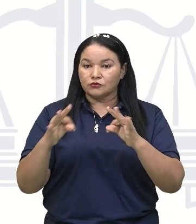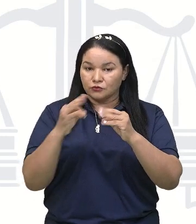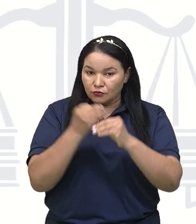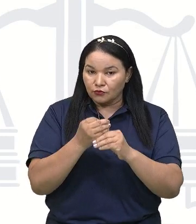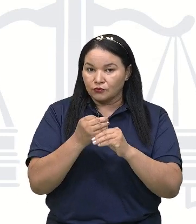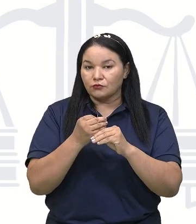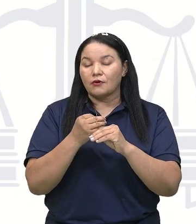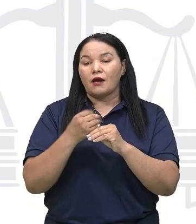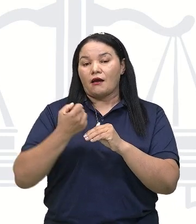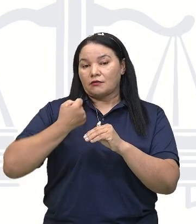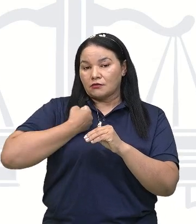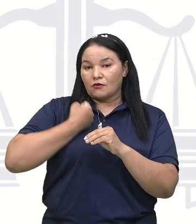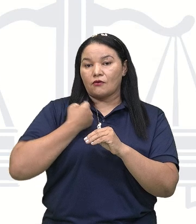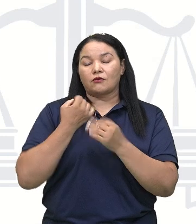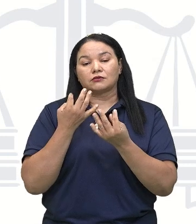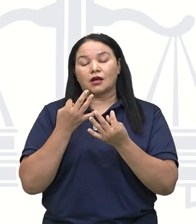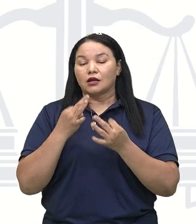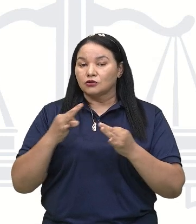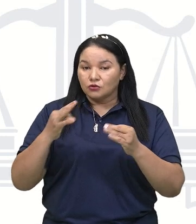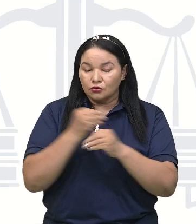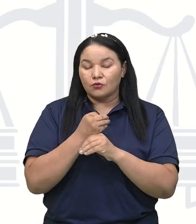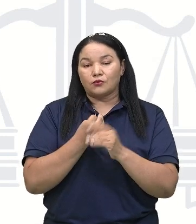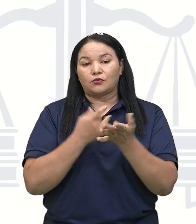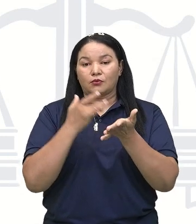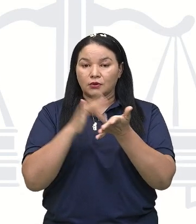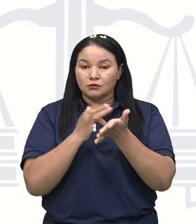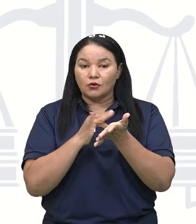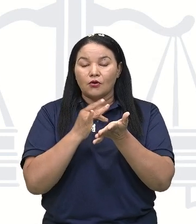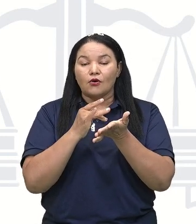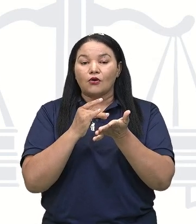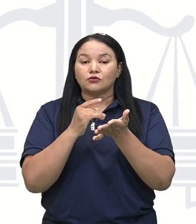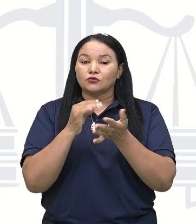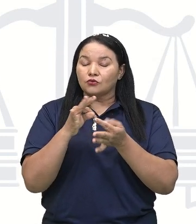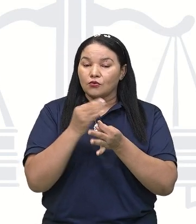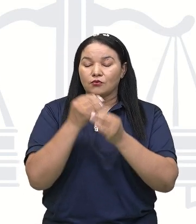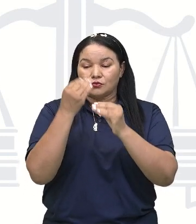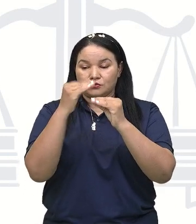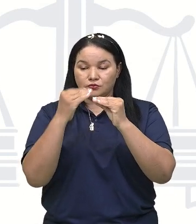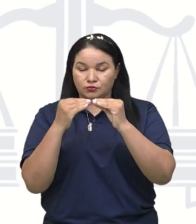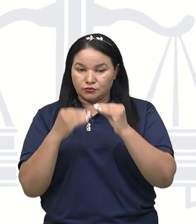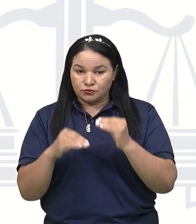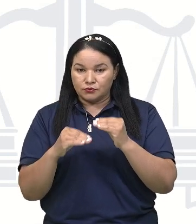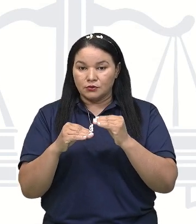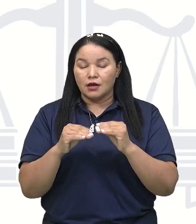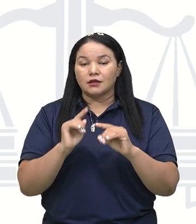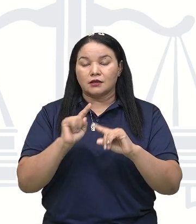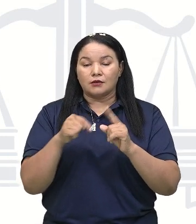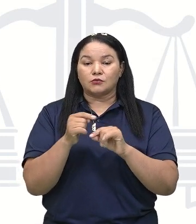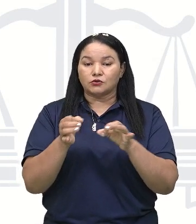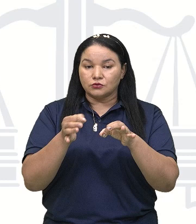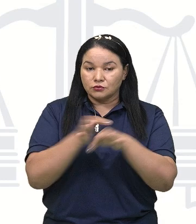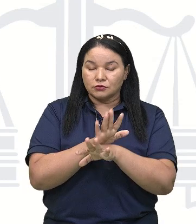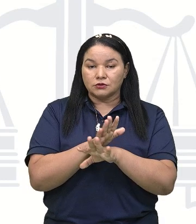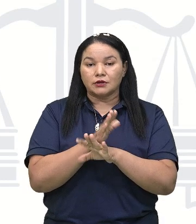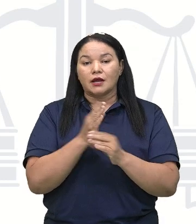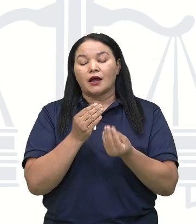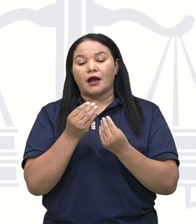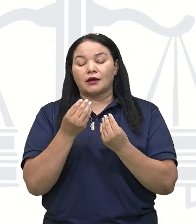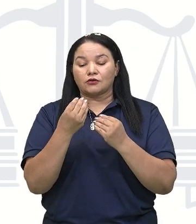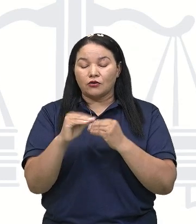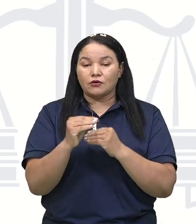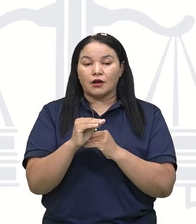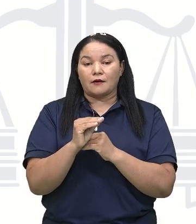minhas notas, né? Quando eu fizer o lançamento, que eu colocar o código e que